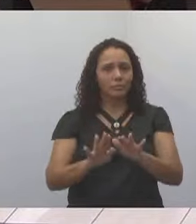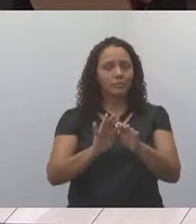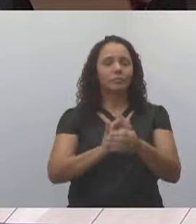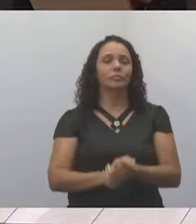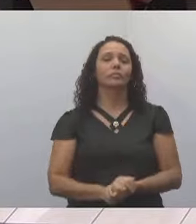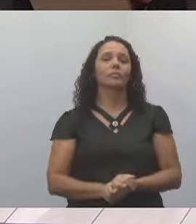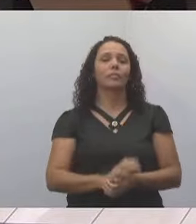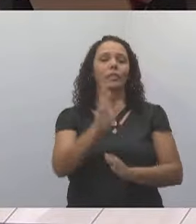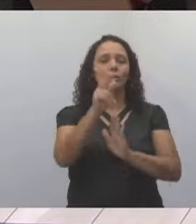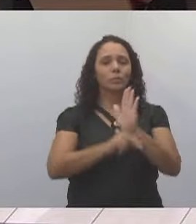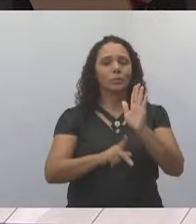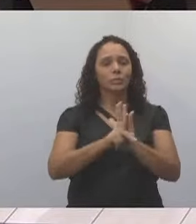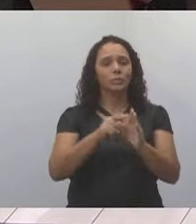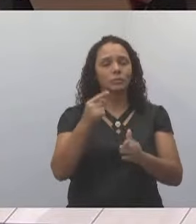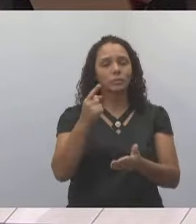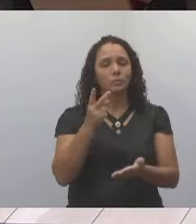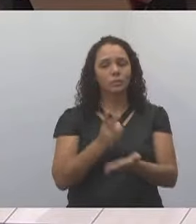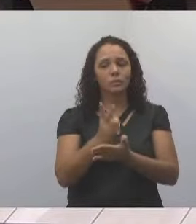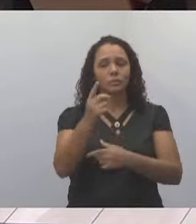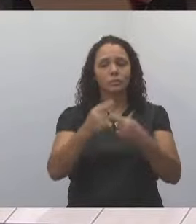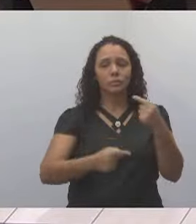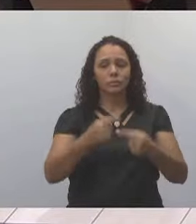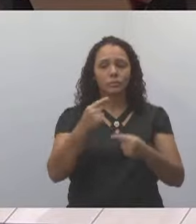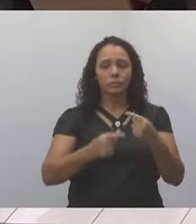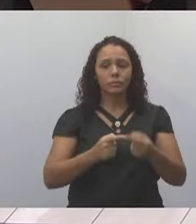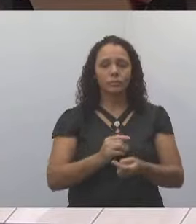Projeto continua em discussão.